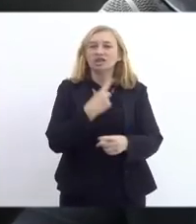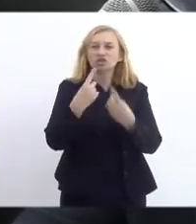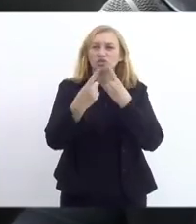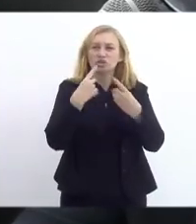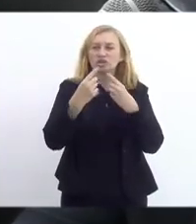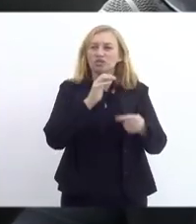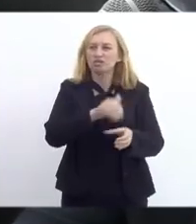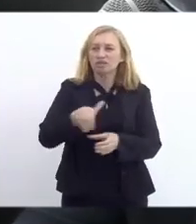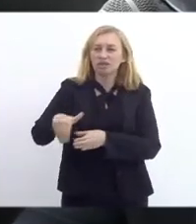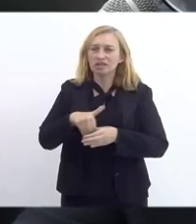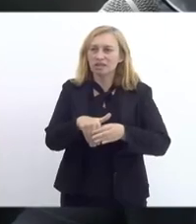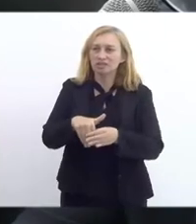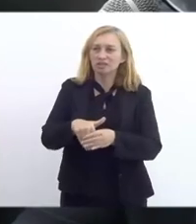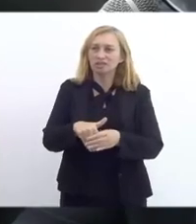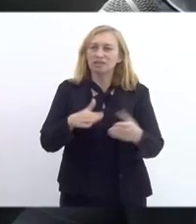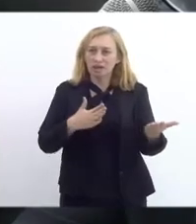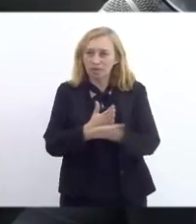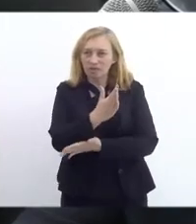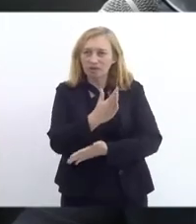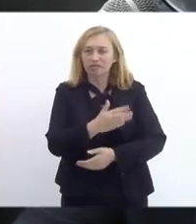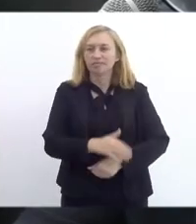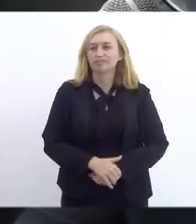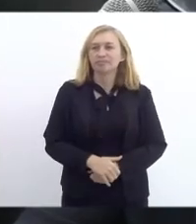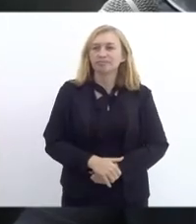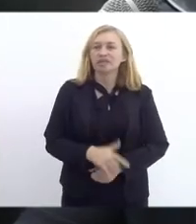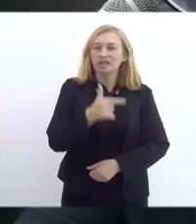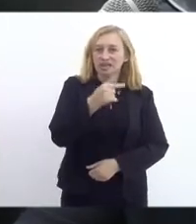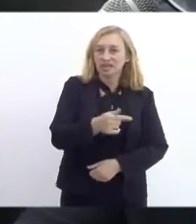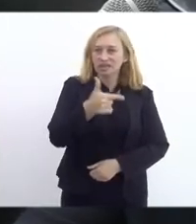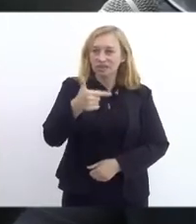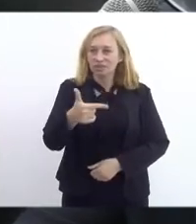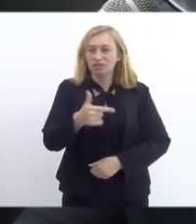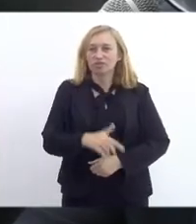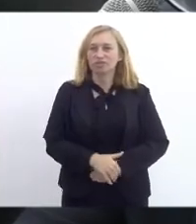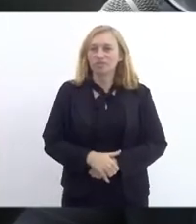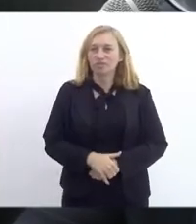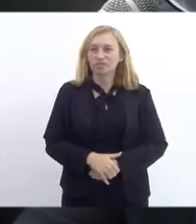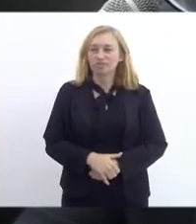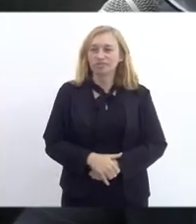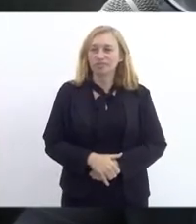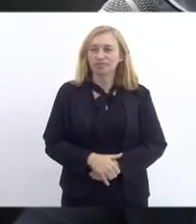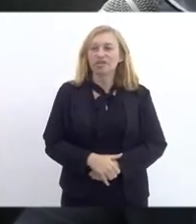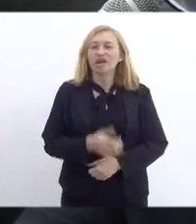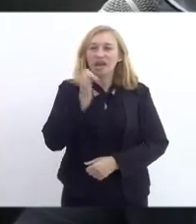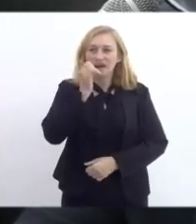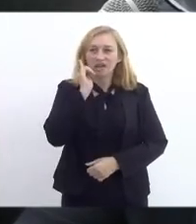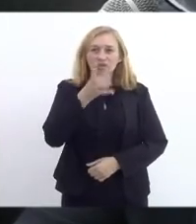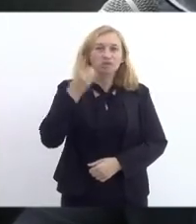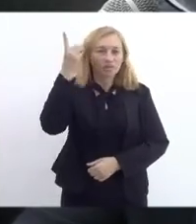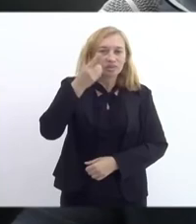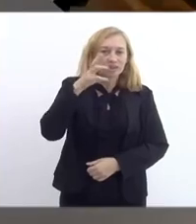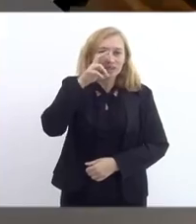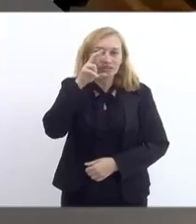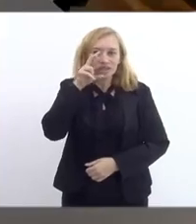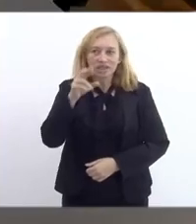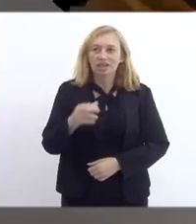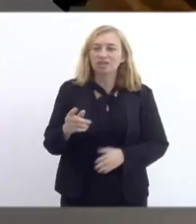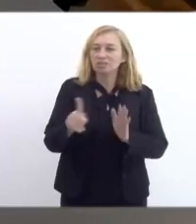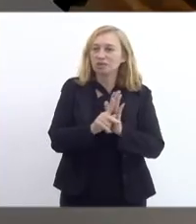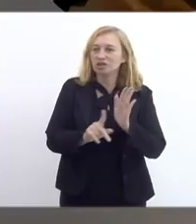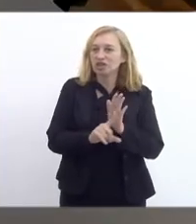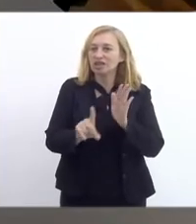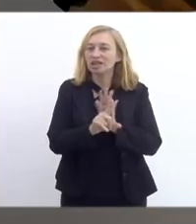em votação, aprovado. 72. Relator deputado Rosenberg Reis. Projeto